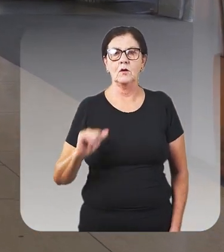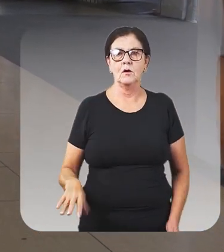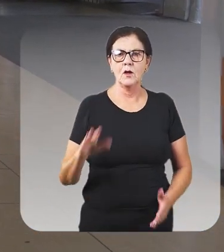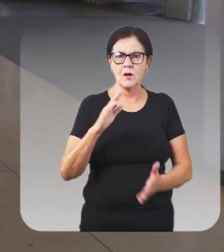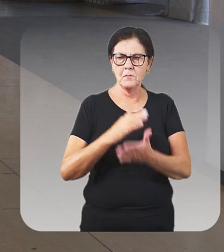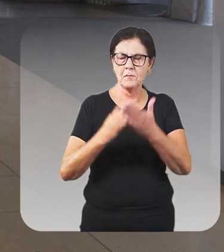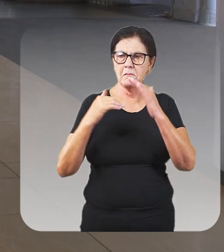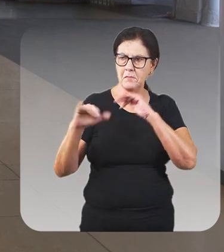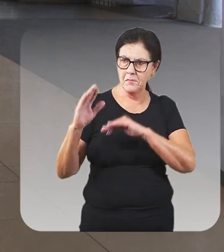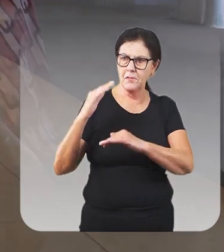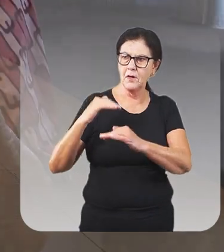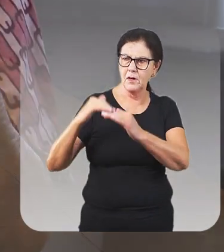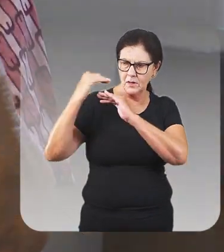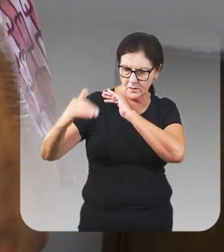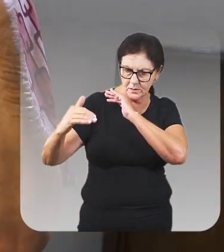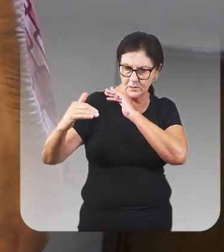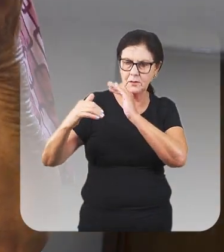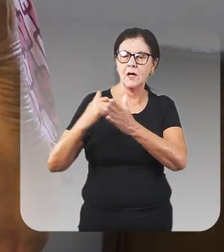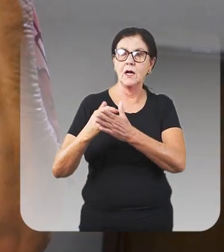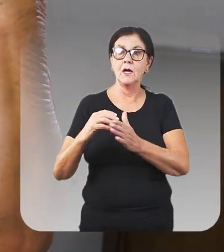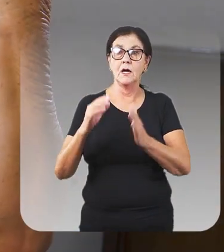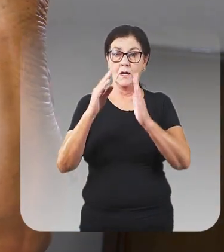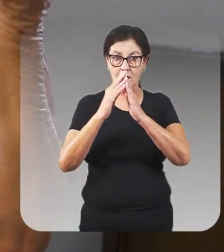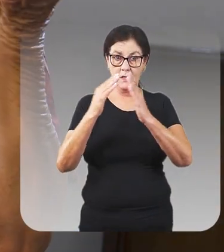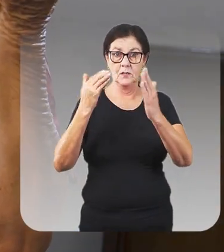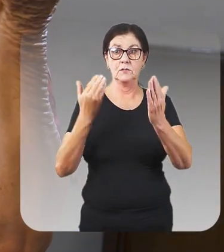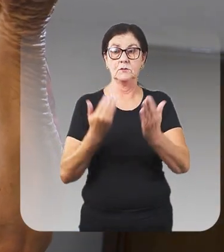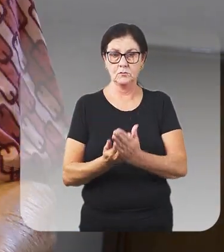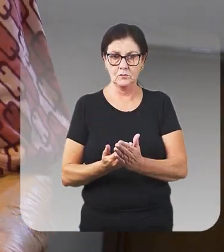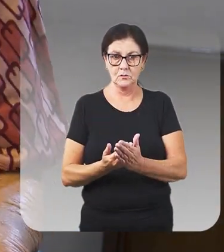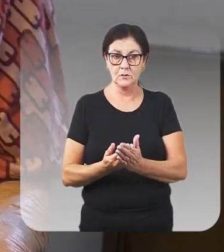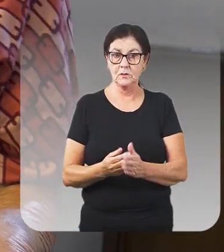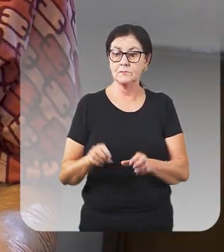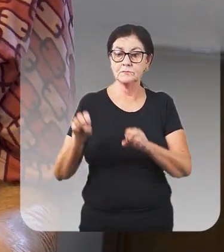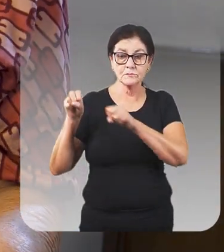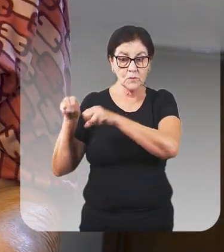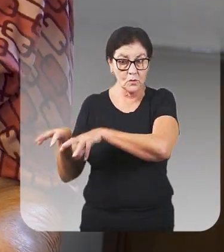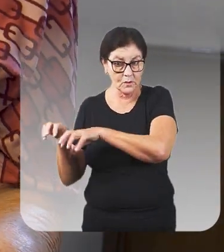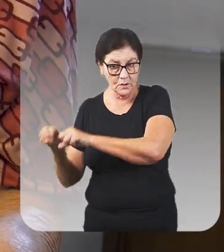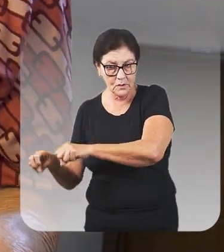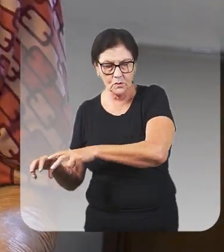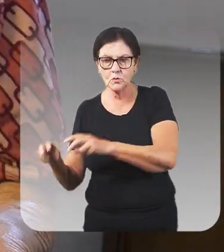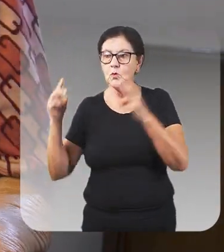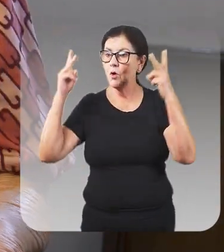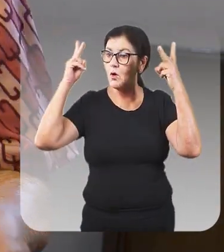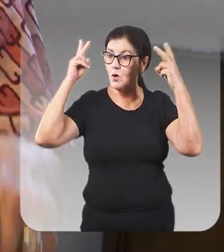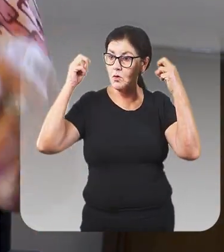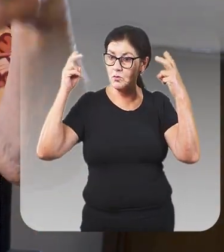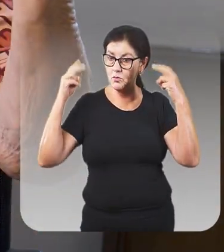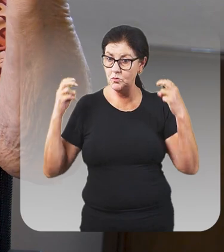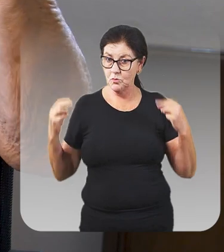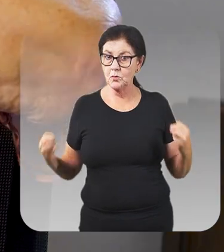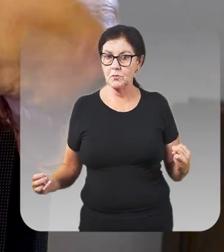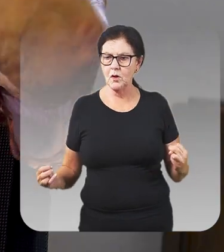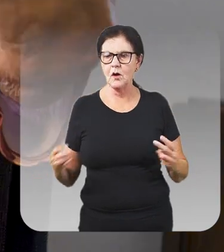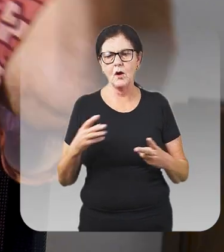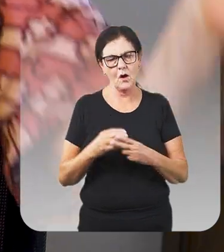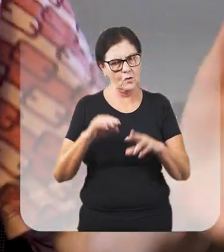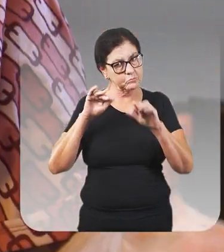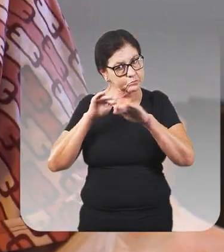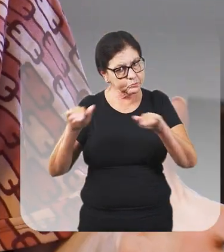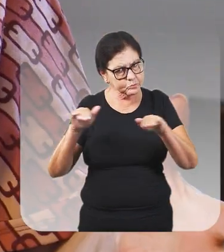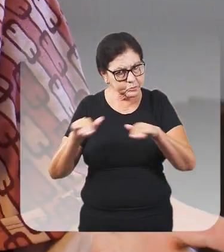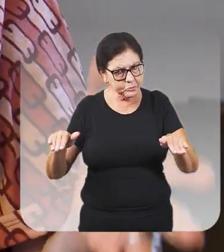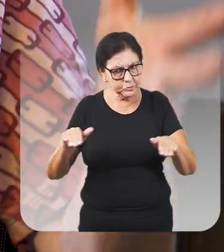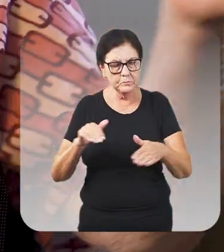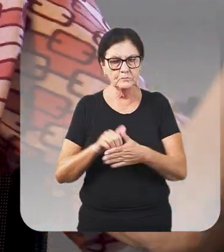de educação em Leme. Era um mega de um projeto para a época, porque seria a escola com o